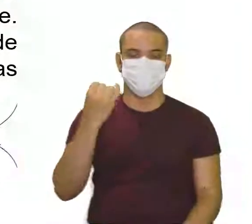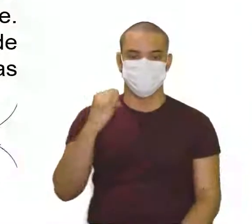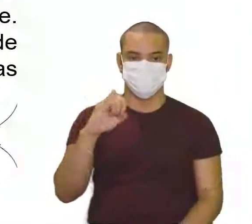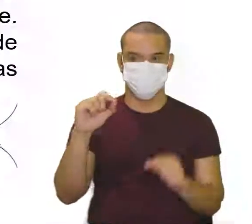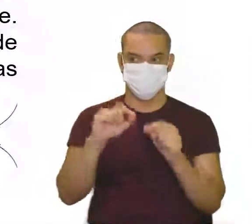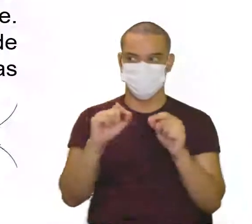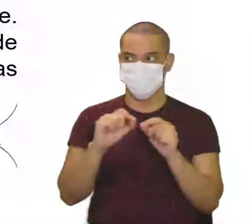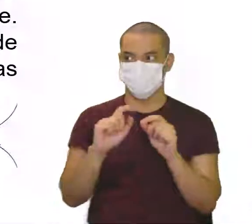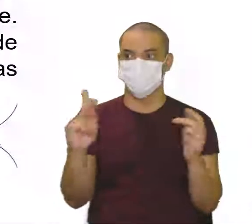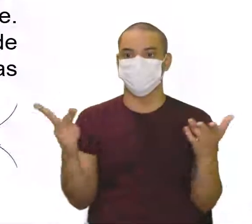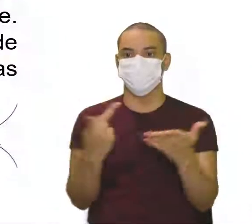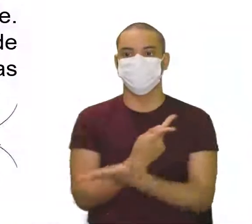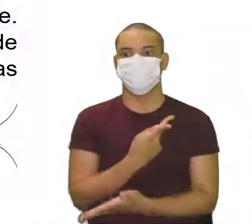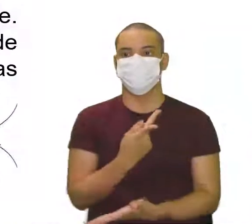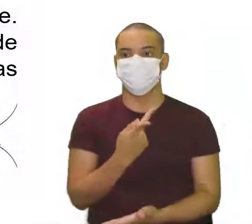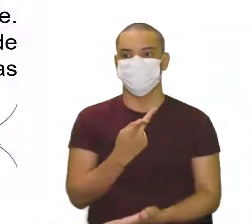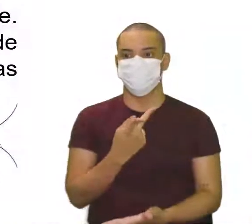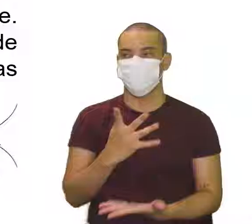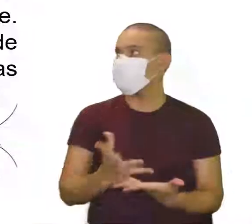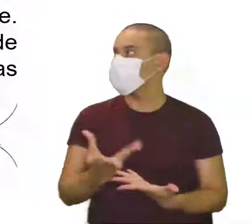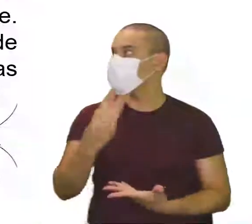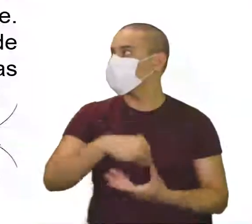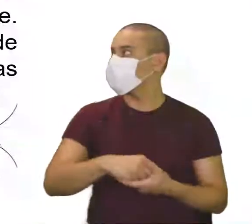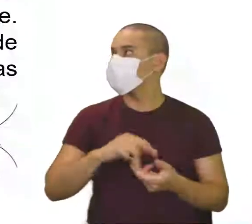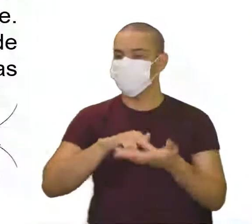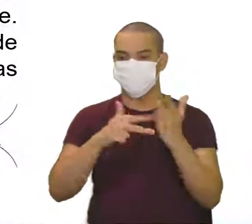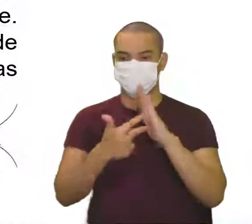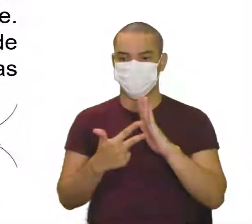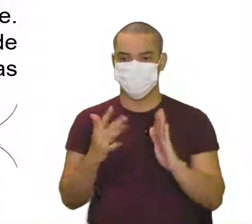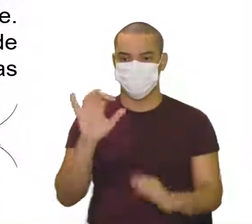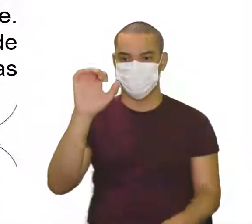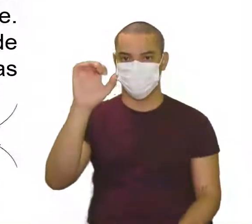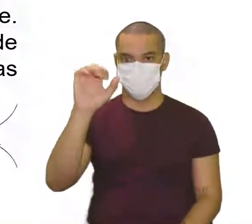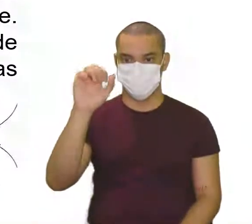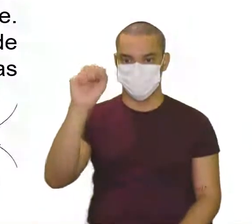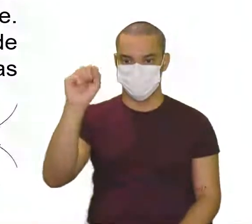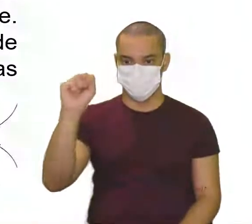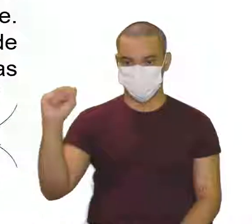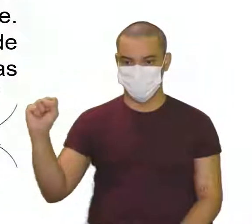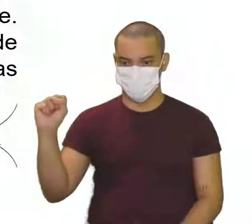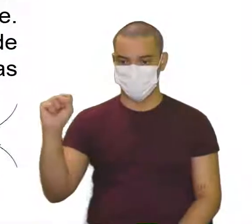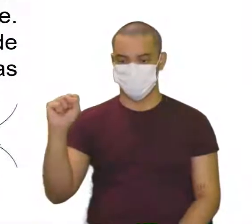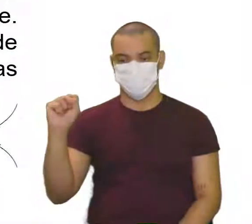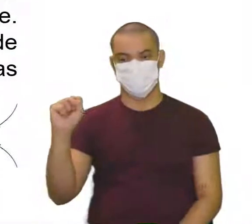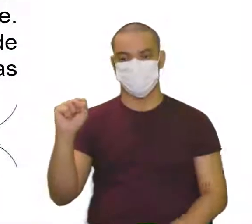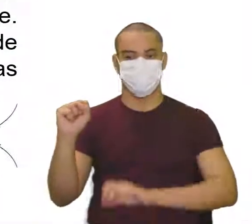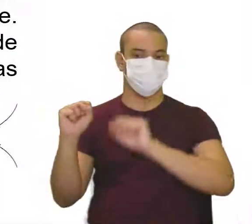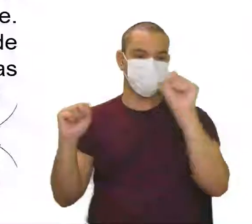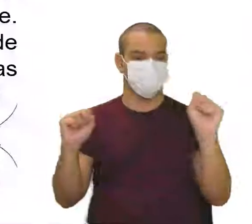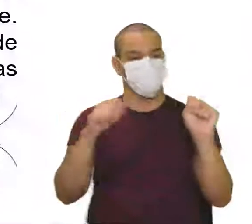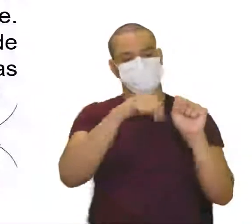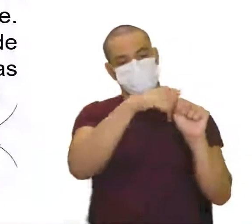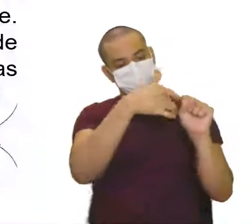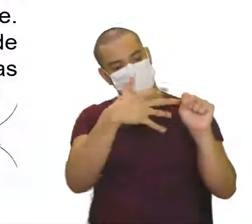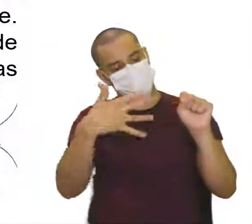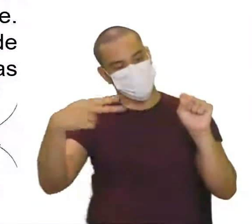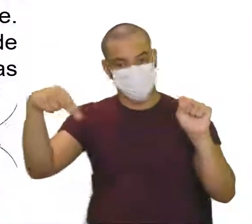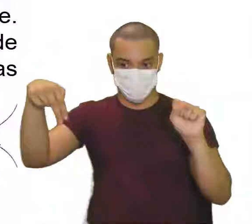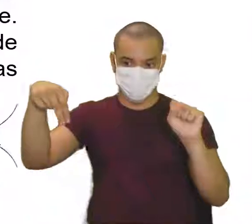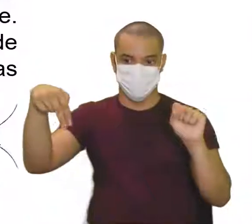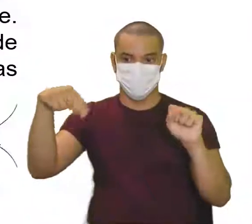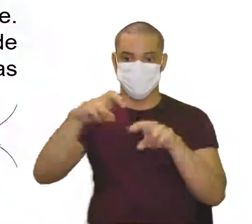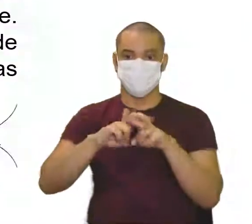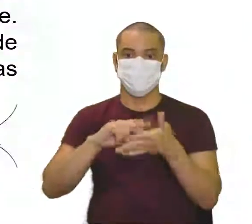na parte orientação interna, ela vai do sul para o norte, ok? Assim como as linhas de